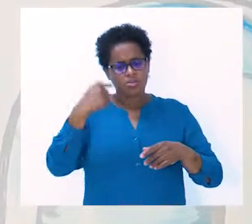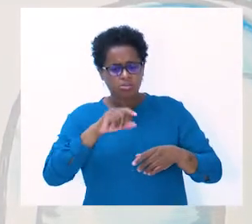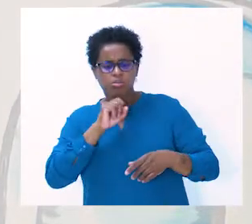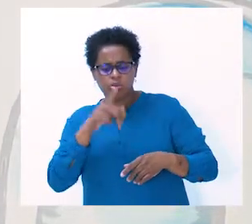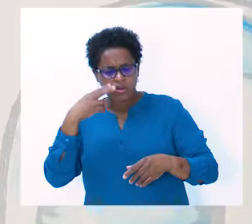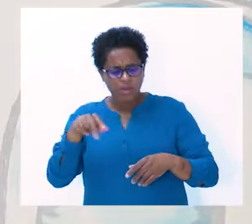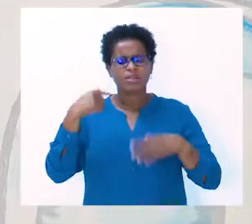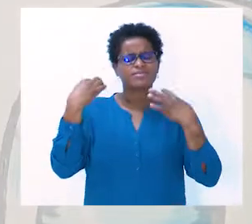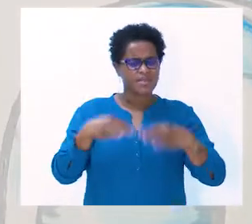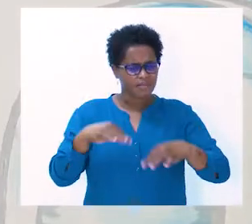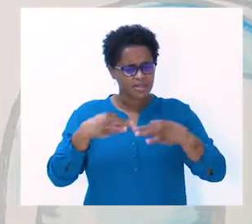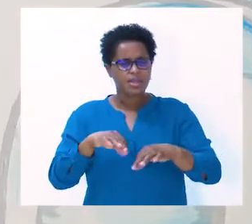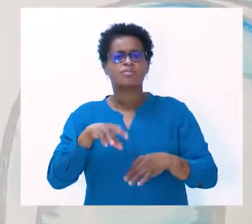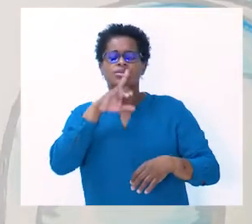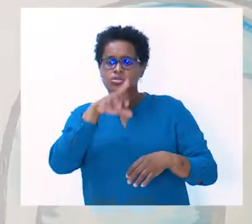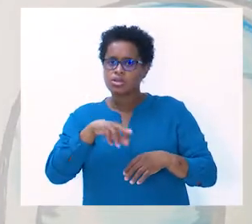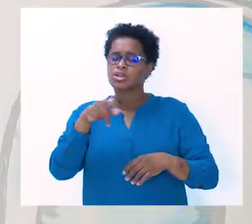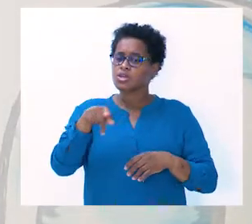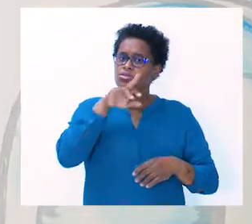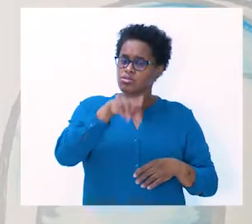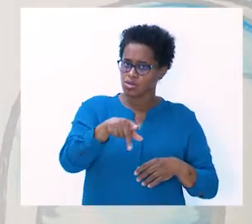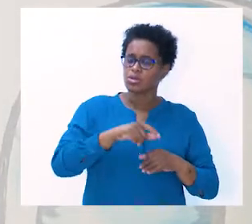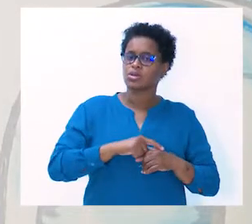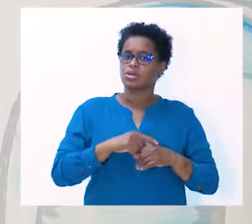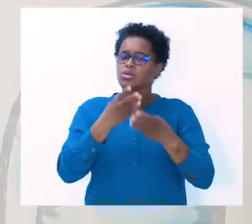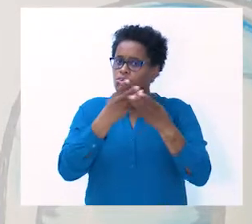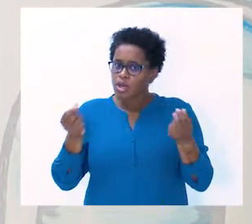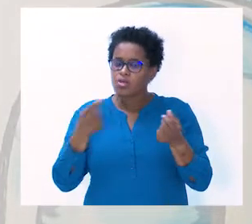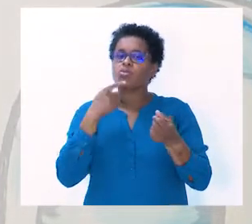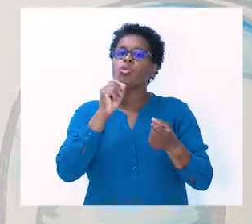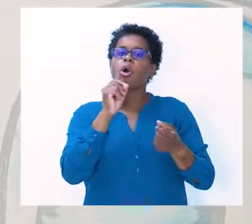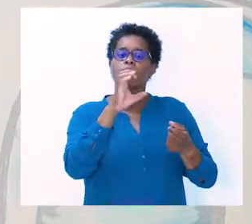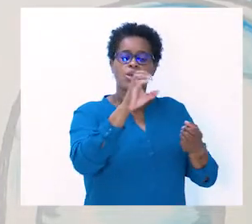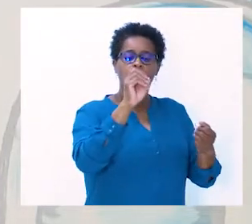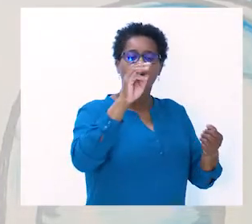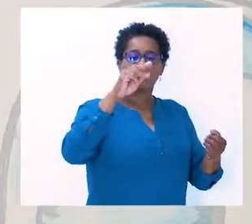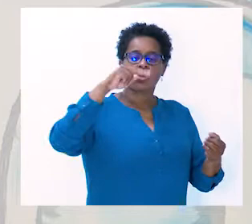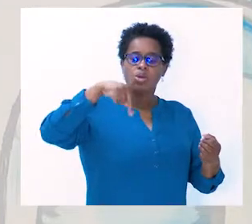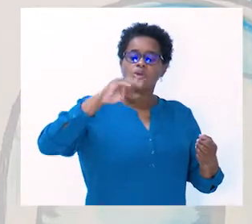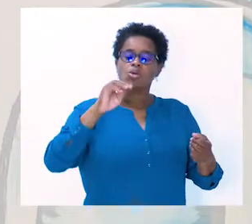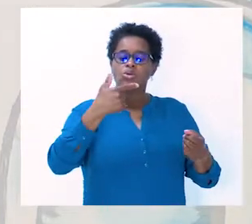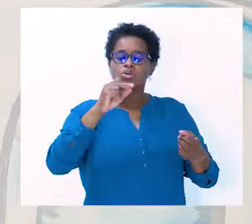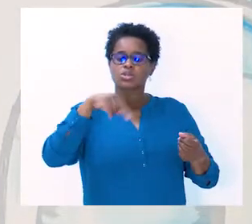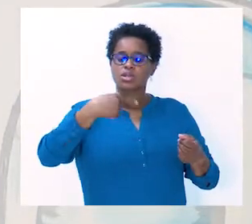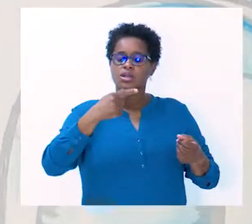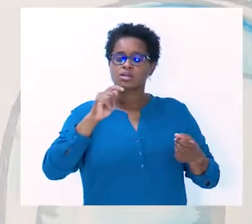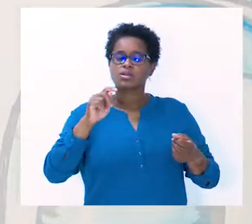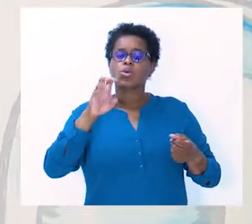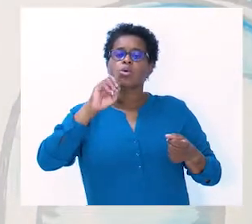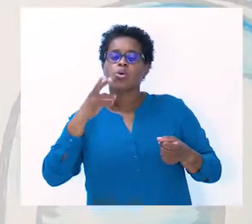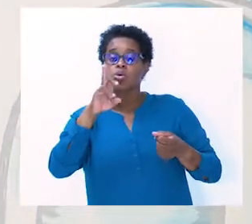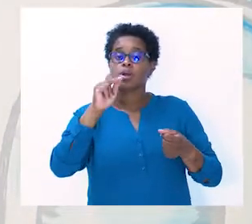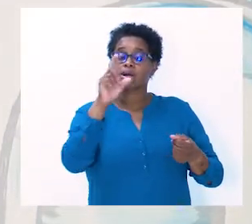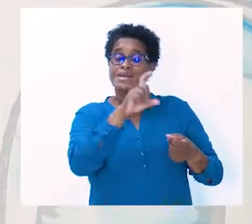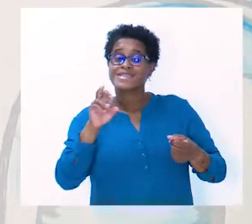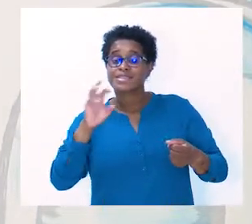devemos encontrar sempre o mesmo resultado. É esse resultado que nós chamamos da constante ou então razão de